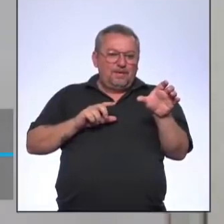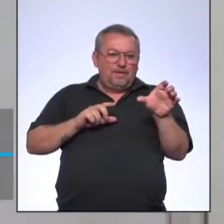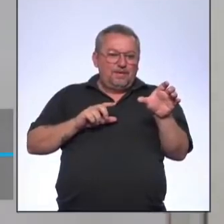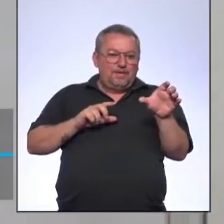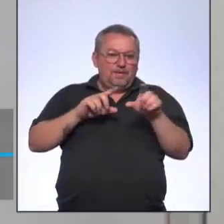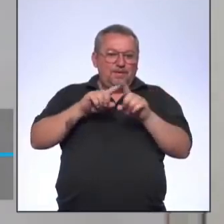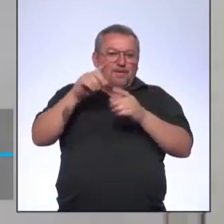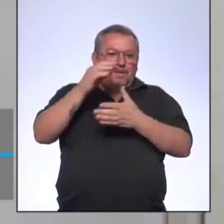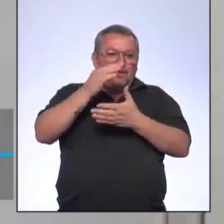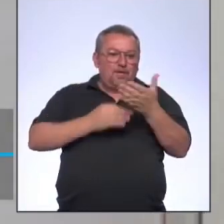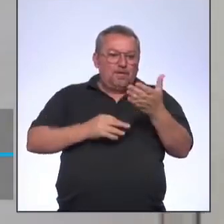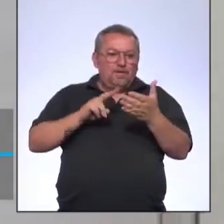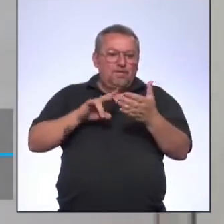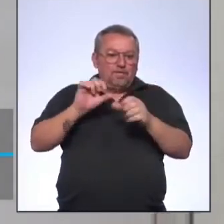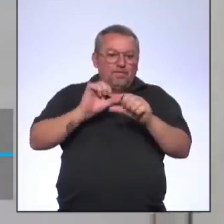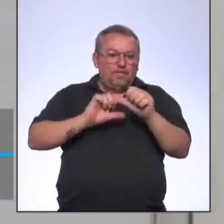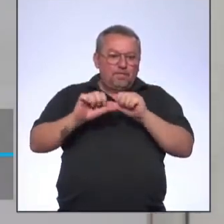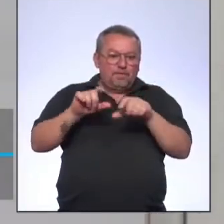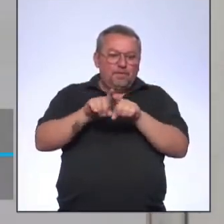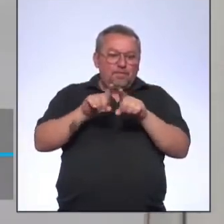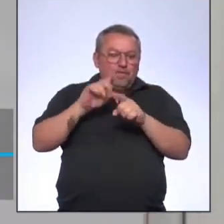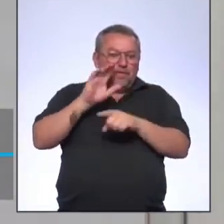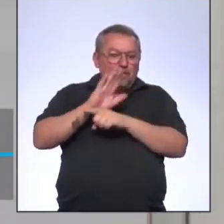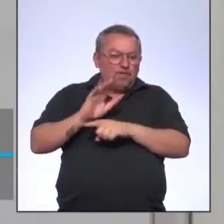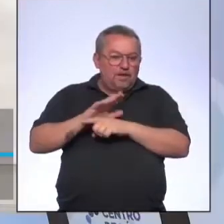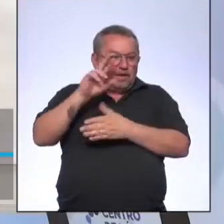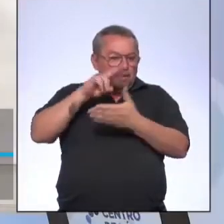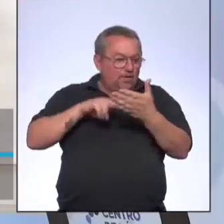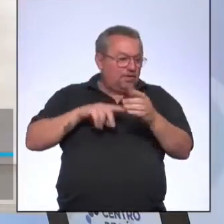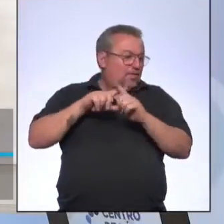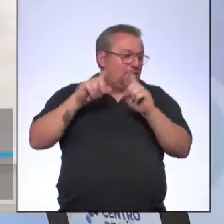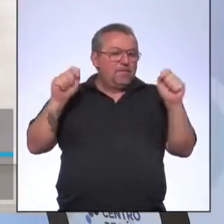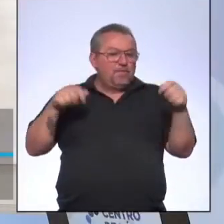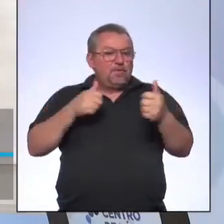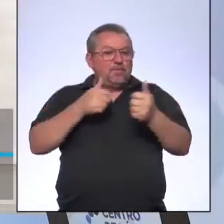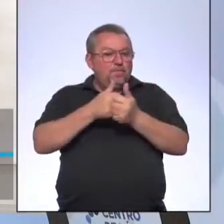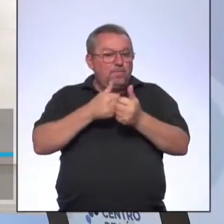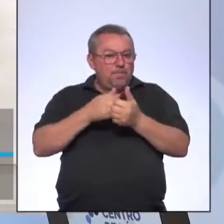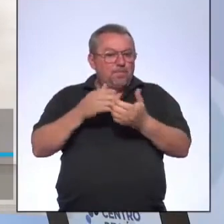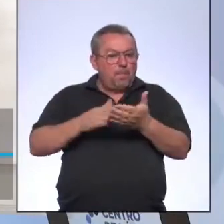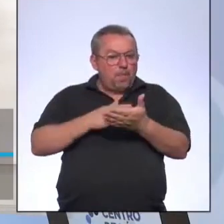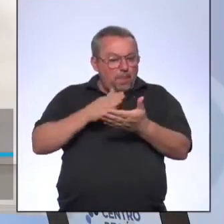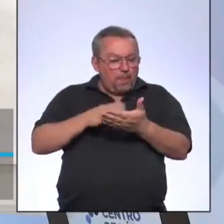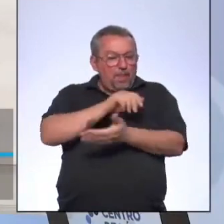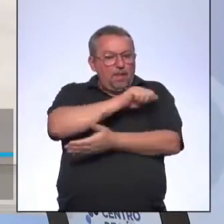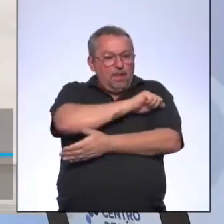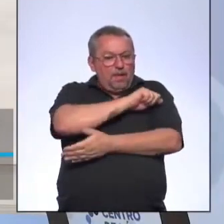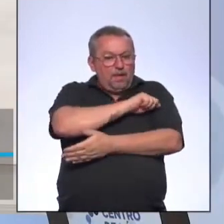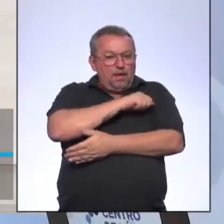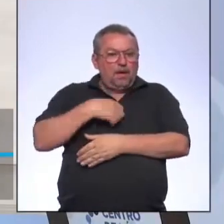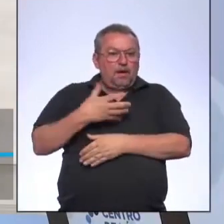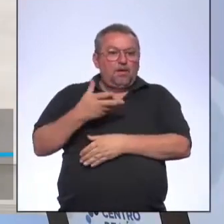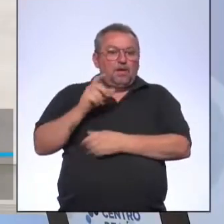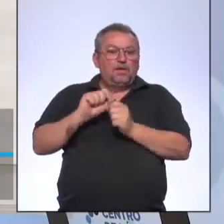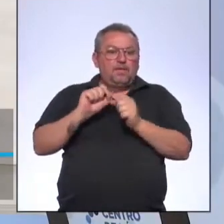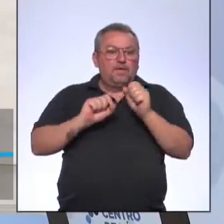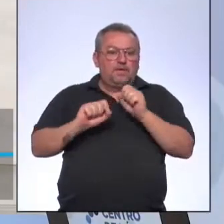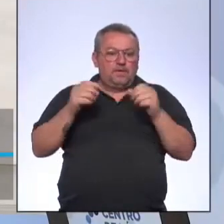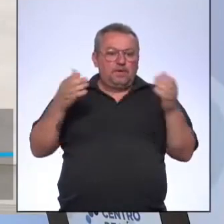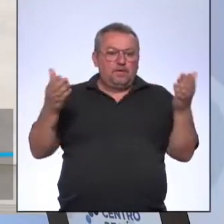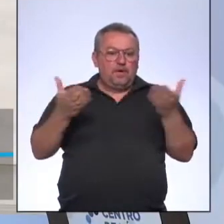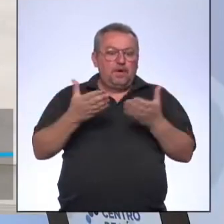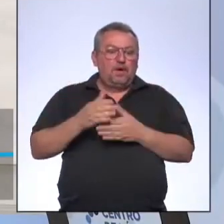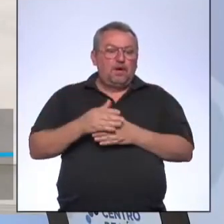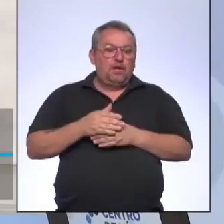o texto vai aumentar e vai facilitar a sua leitura. Mas você pode acompanhar o Caderno do Aluno. O que eu quero que vocês façam nesse